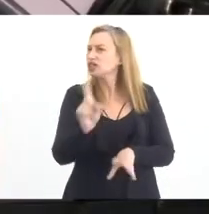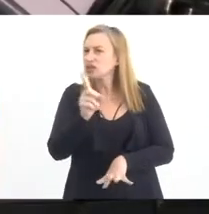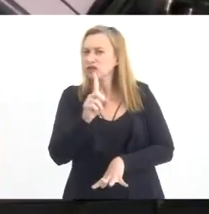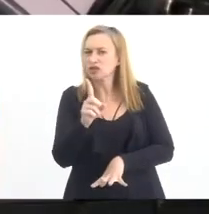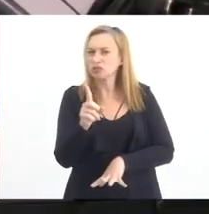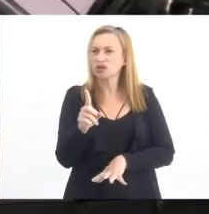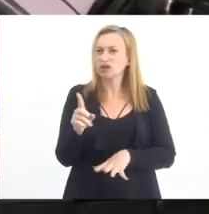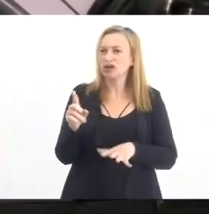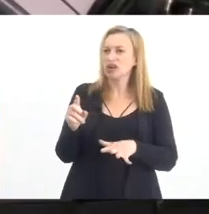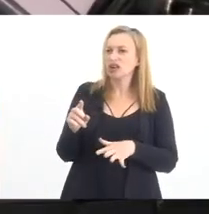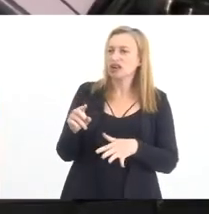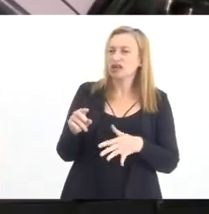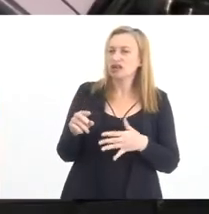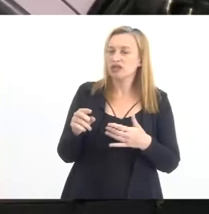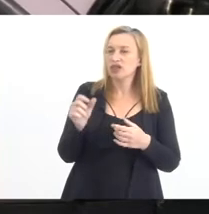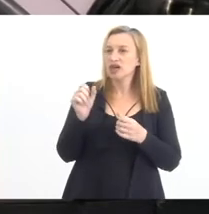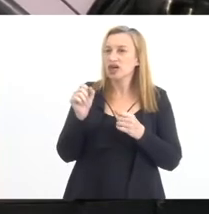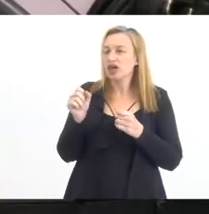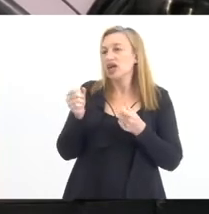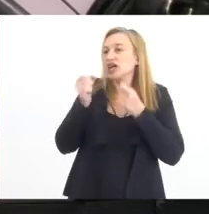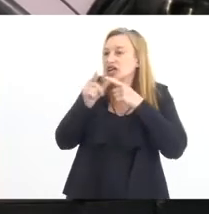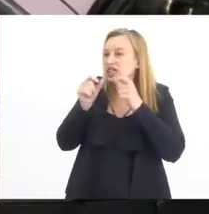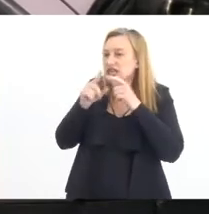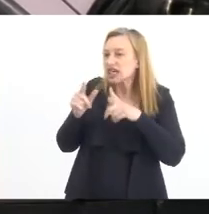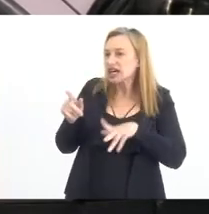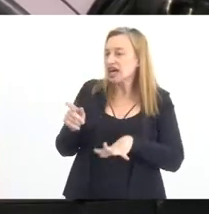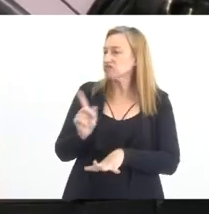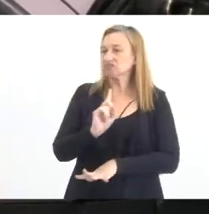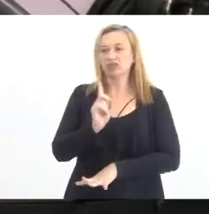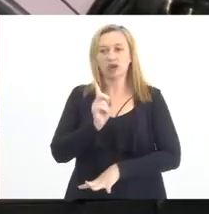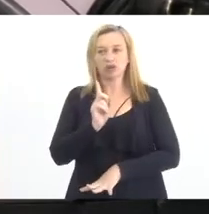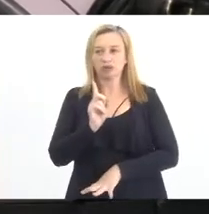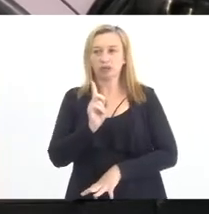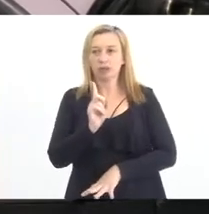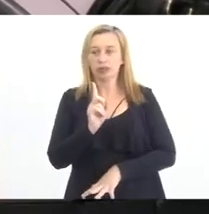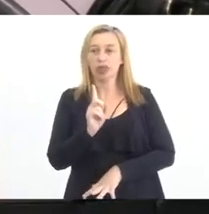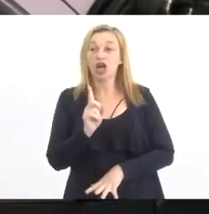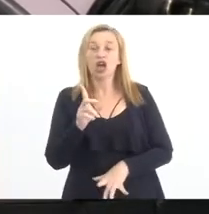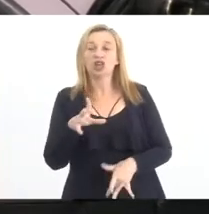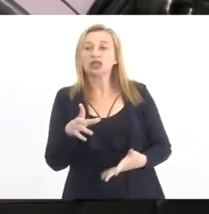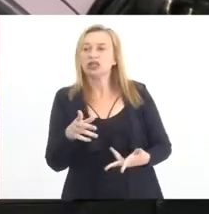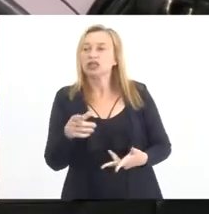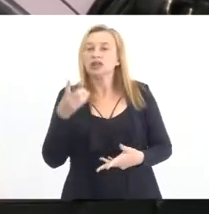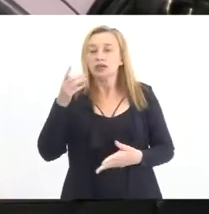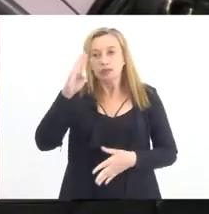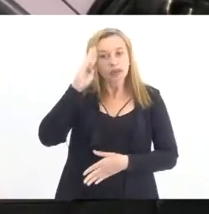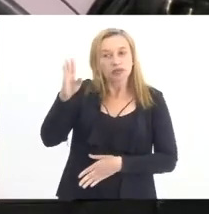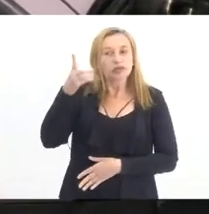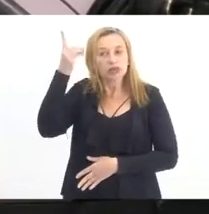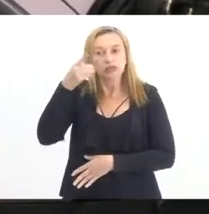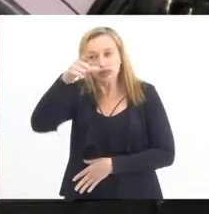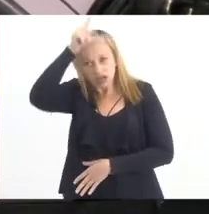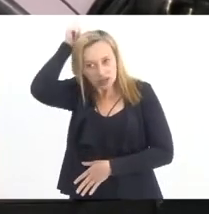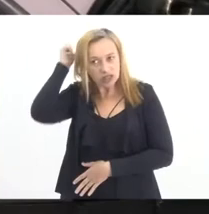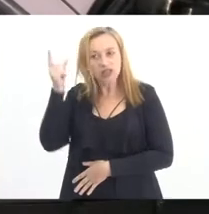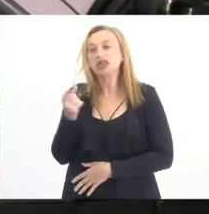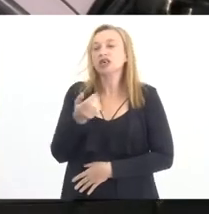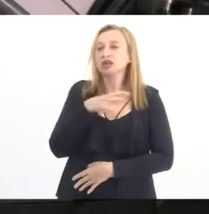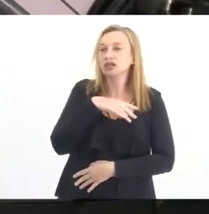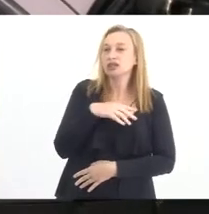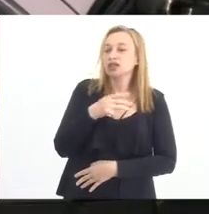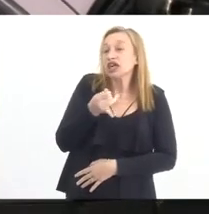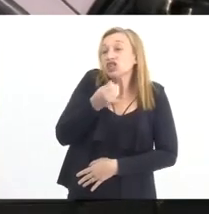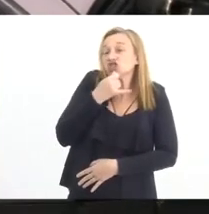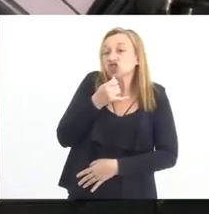ninguém, principalmente o deputado dos Paulo. É inadmissível o que aconteceu naquela reunião, naquela sessão